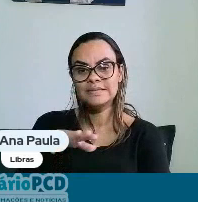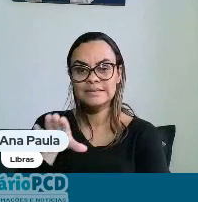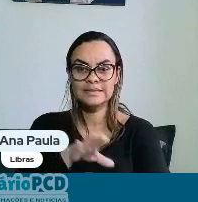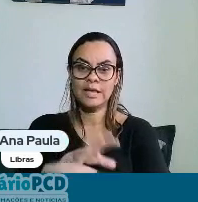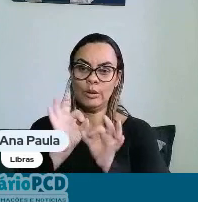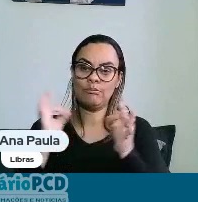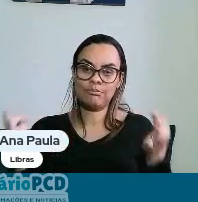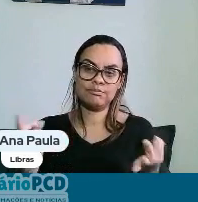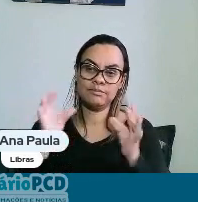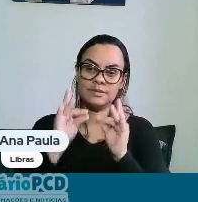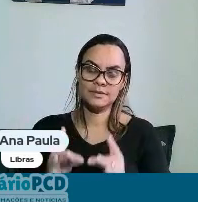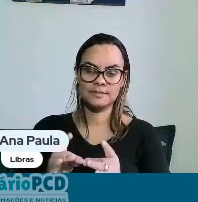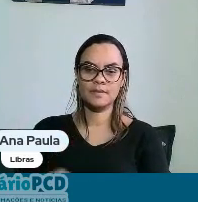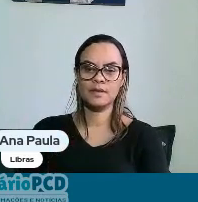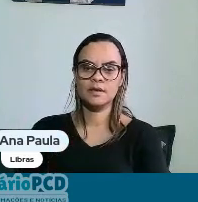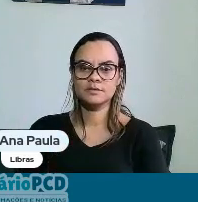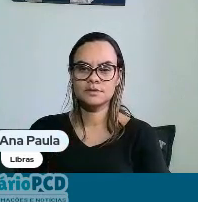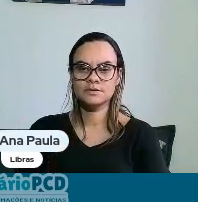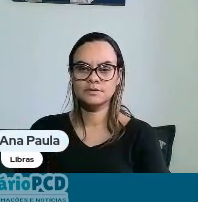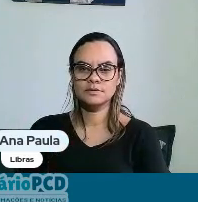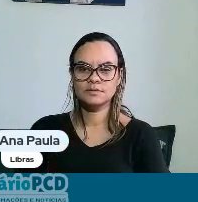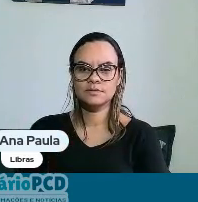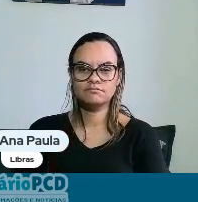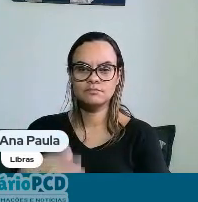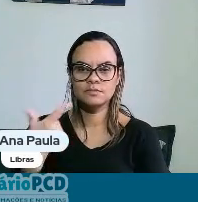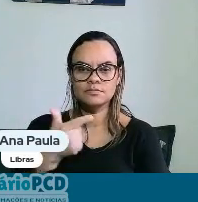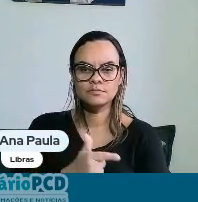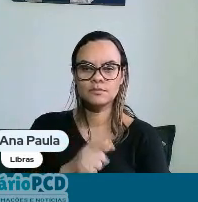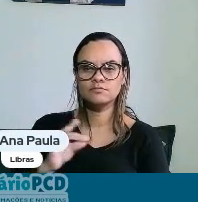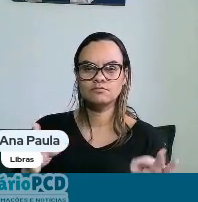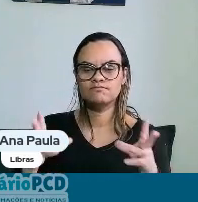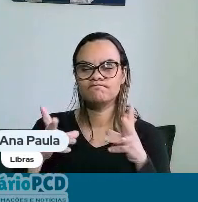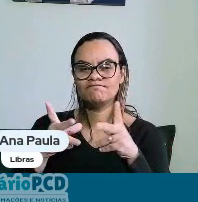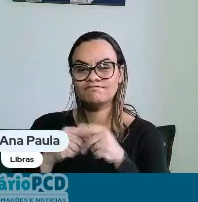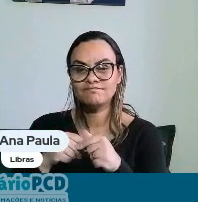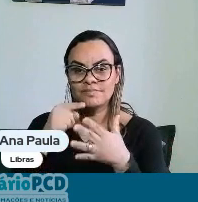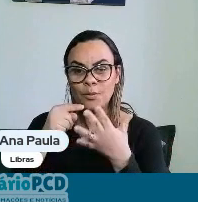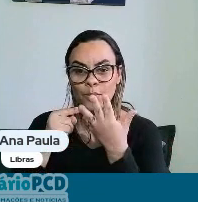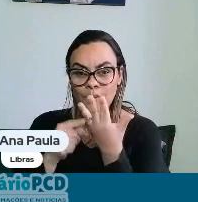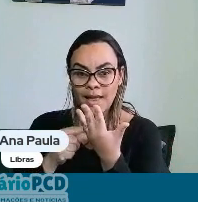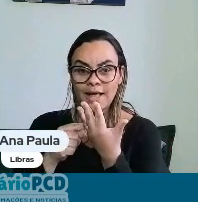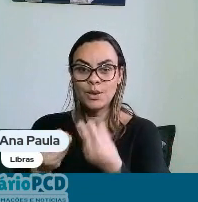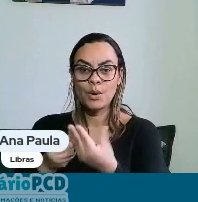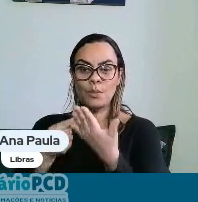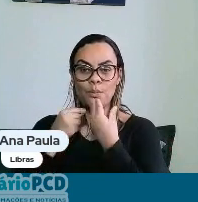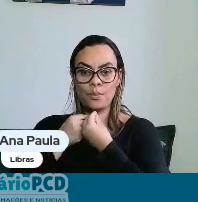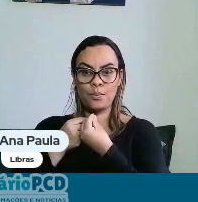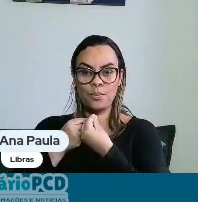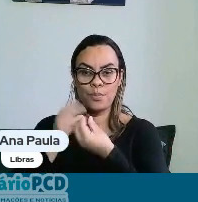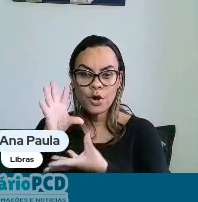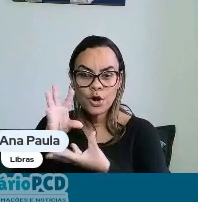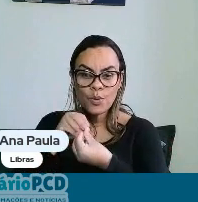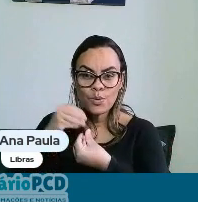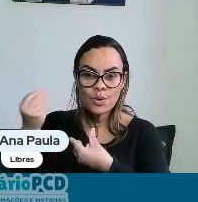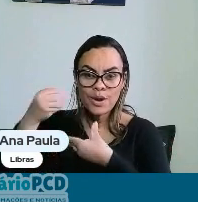tese com aquilo que aí está, porque não tenho todos os elementos que seriam fundamentais,